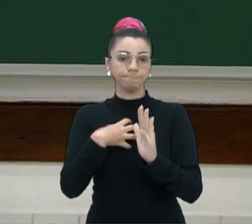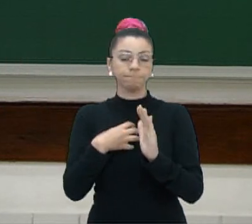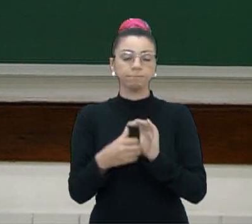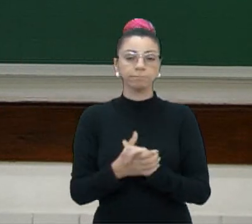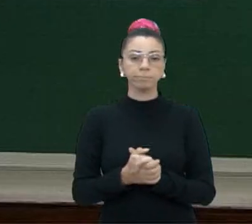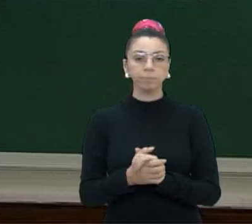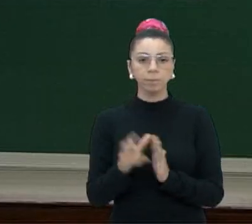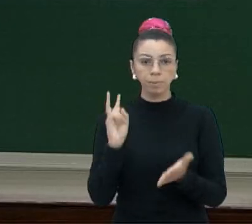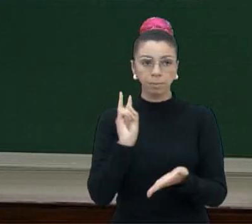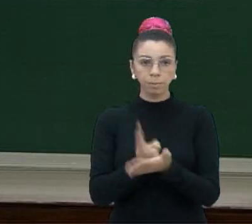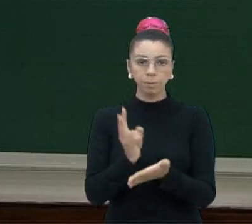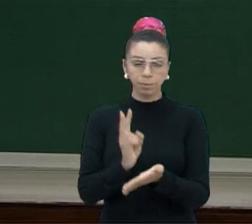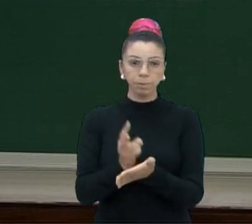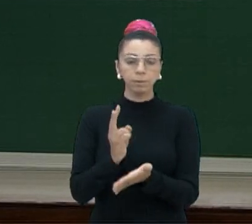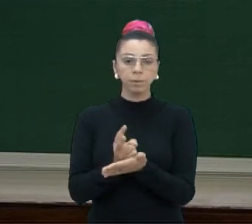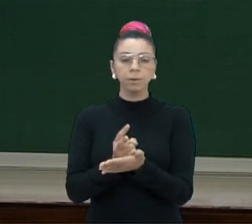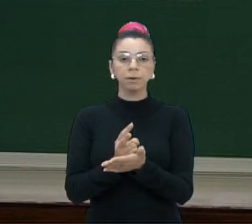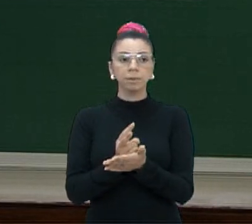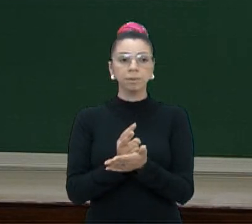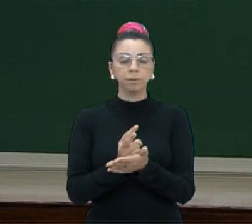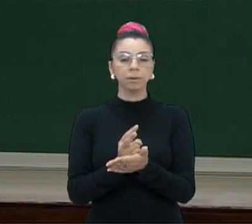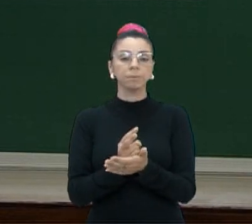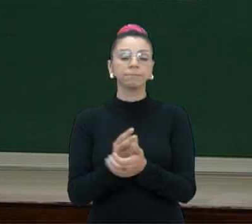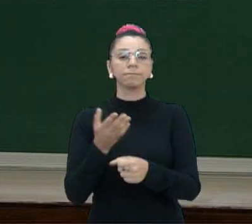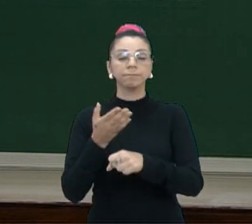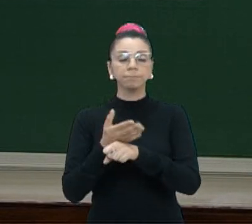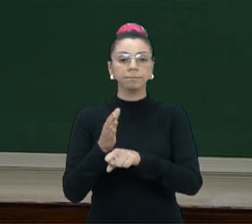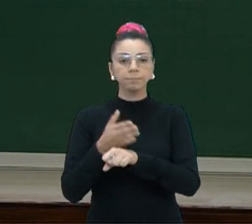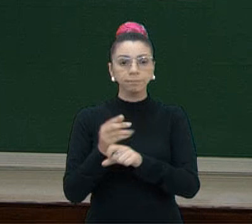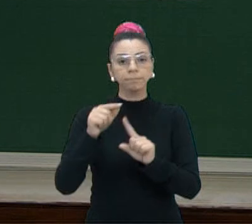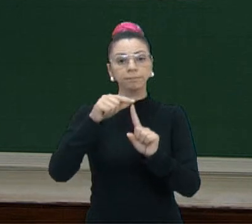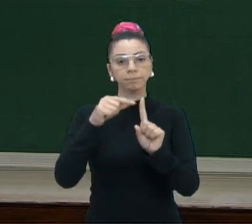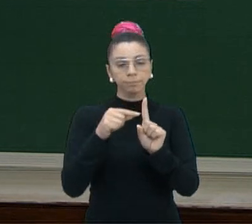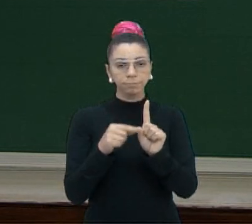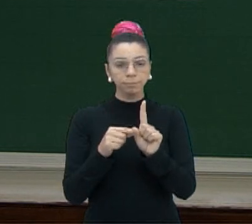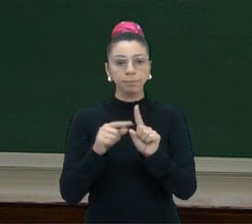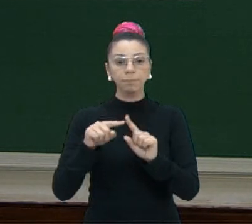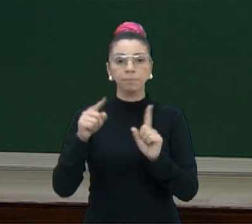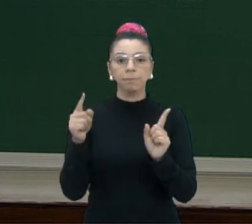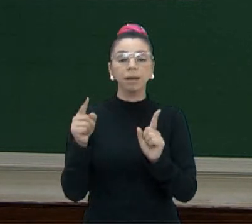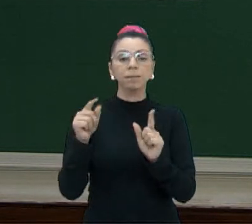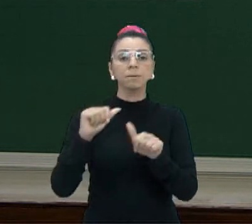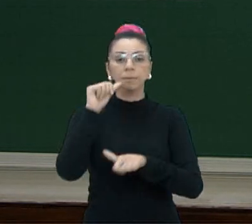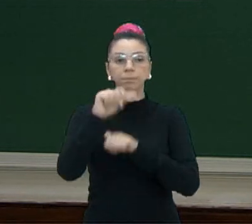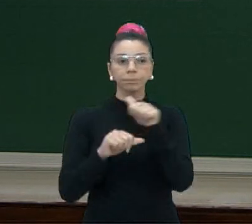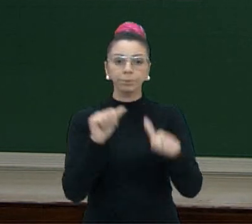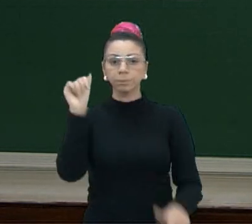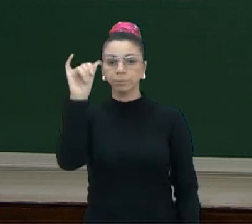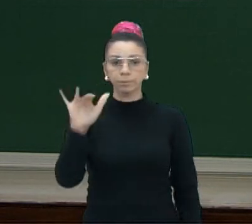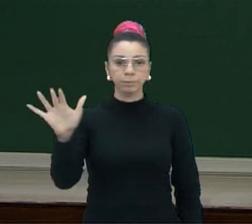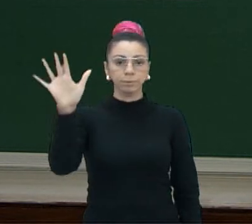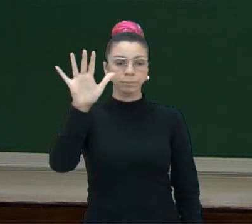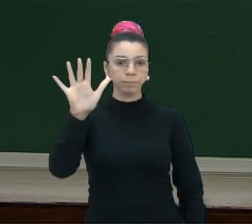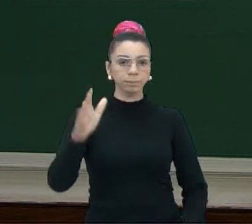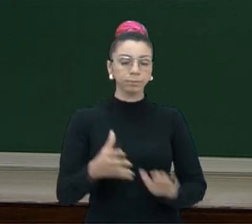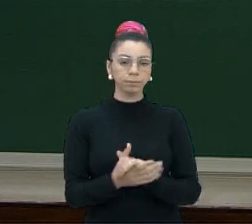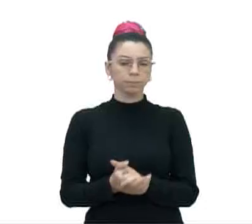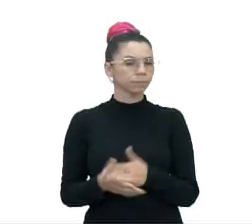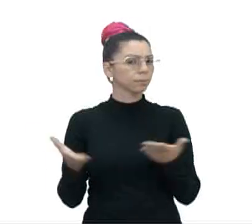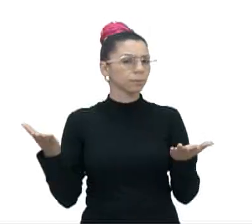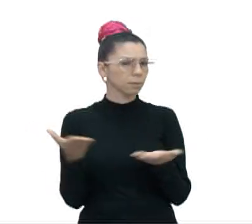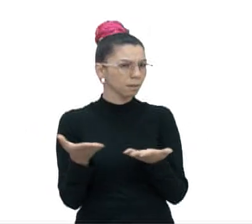Nós vamos continuar com o mesmo tipo de exercício, só que nós vamos alterar a imagem. E agora?